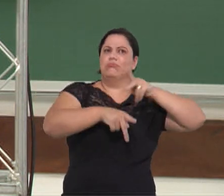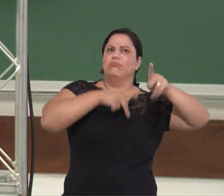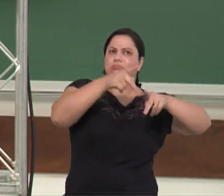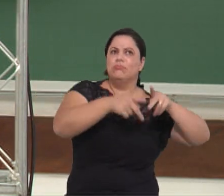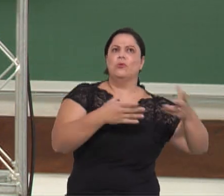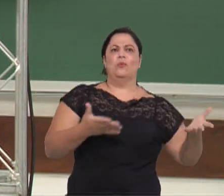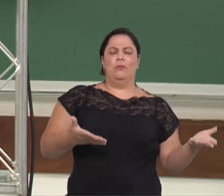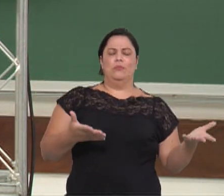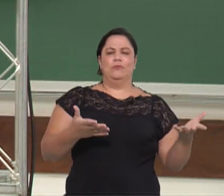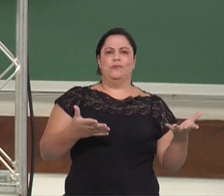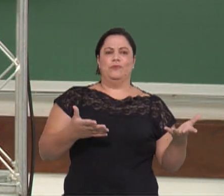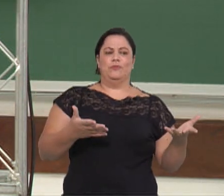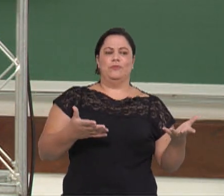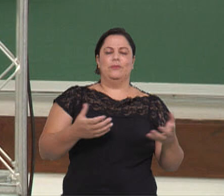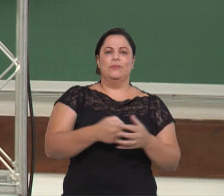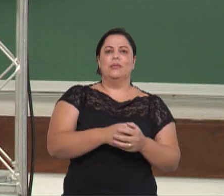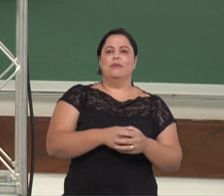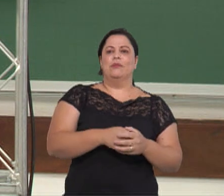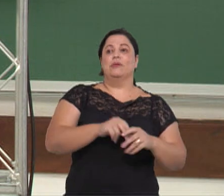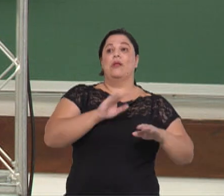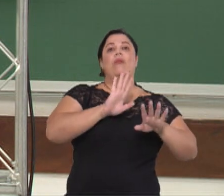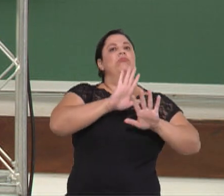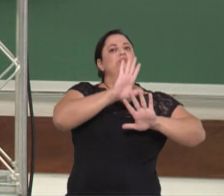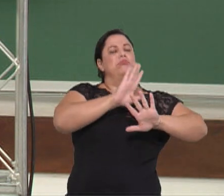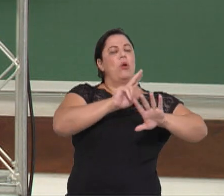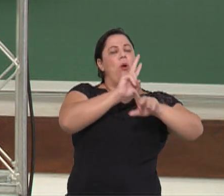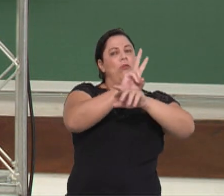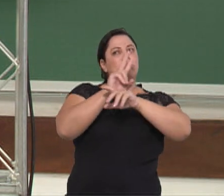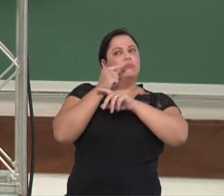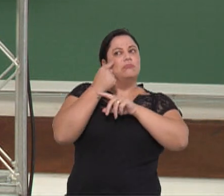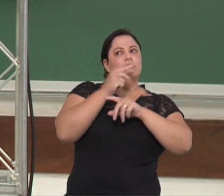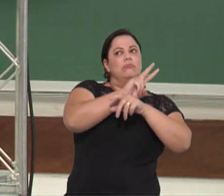seu partido em defesa da Assembleia Nacional